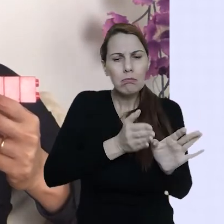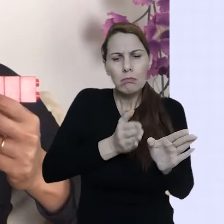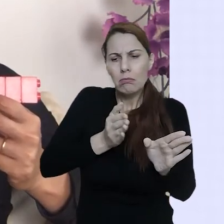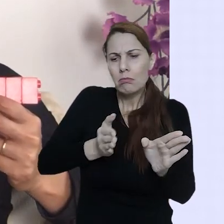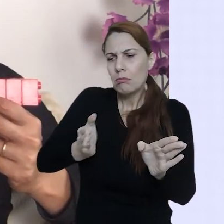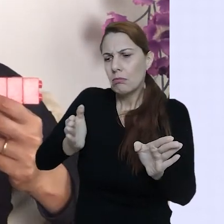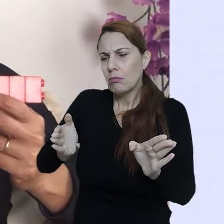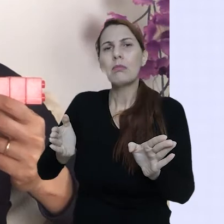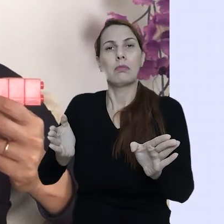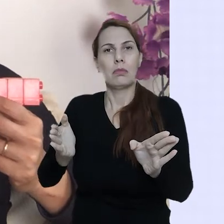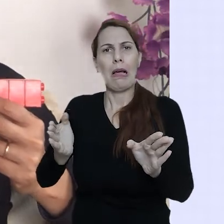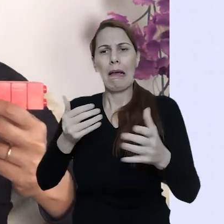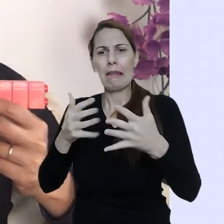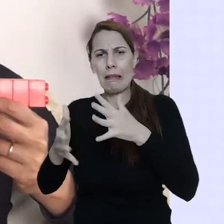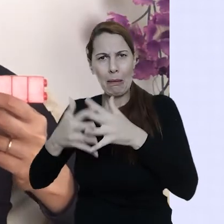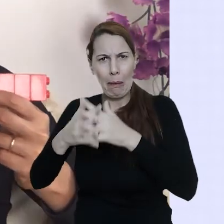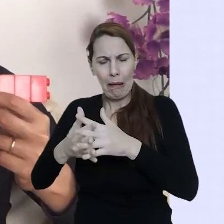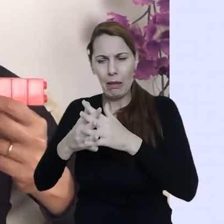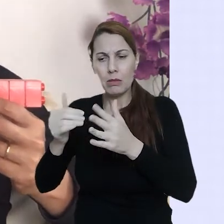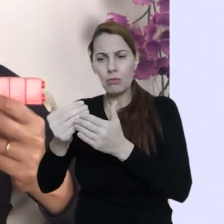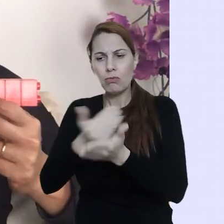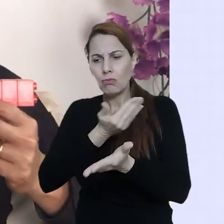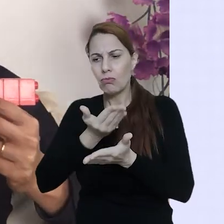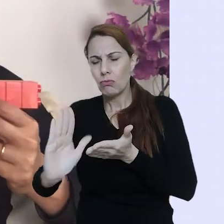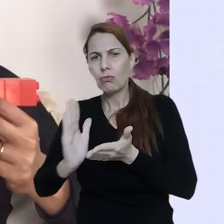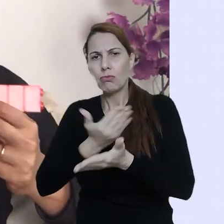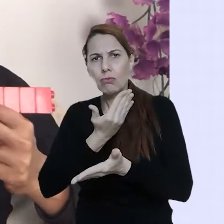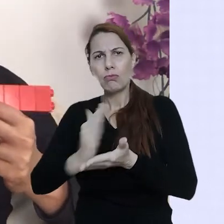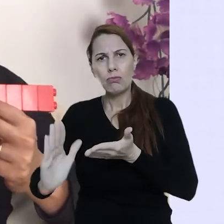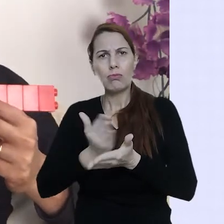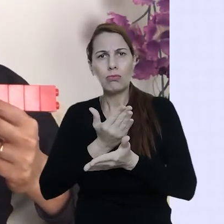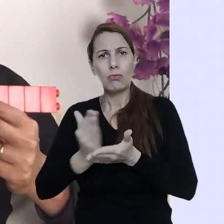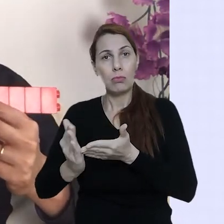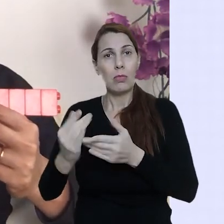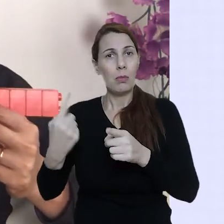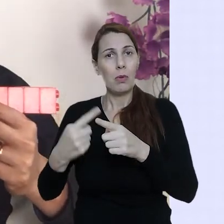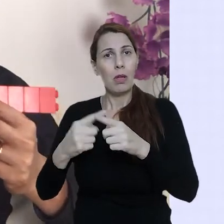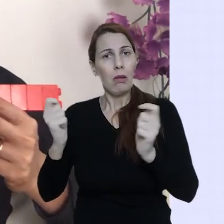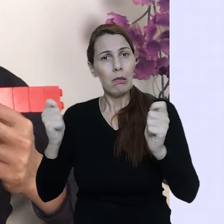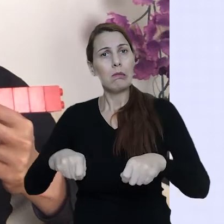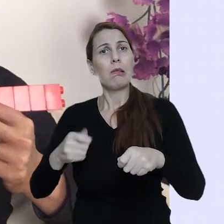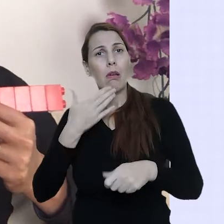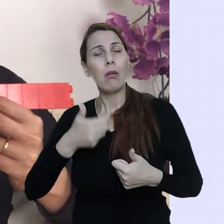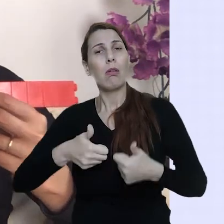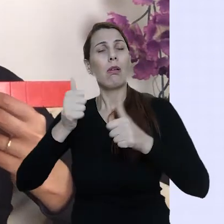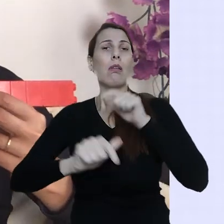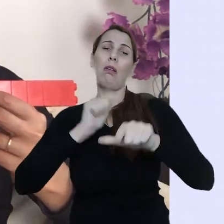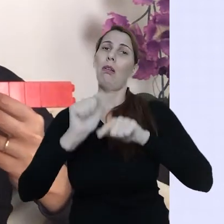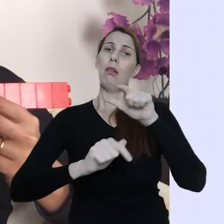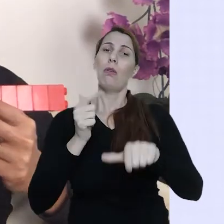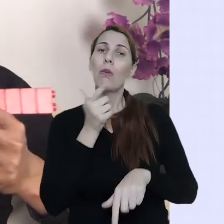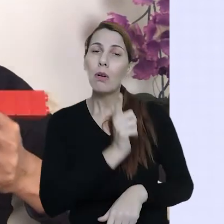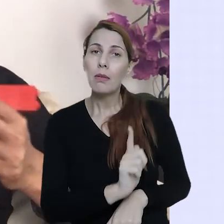fazer com que as atividades sejam feitas de uma maneira mais eficiente. Então